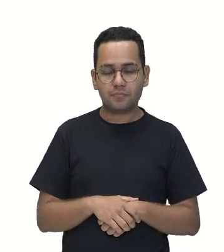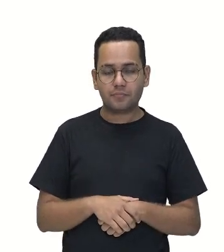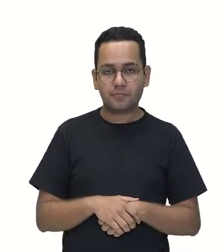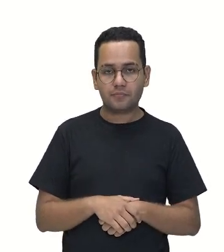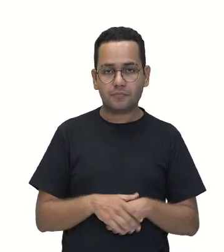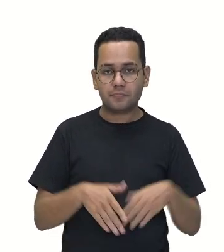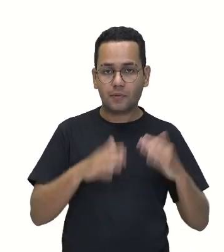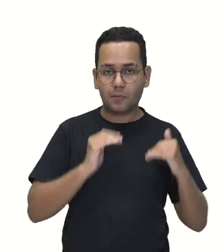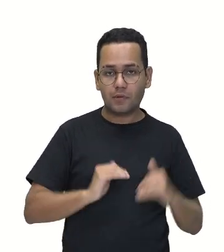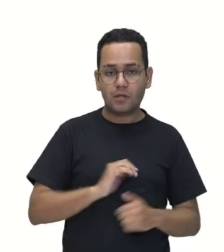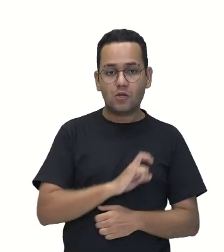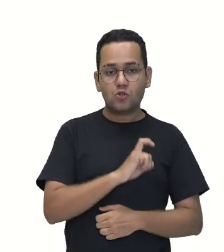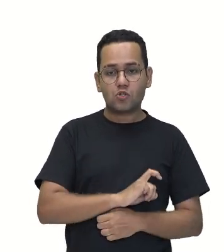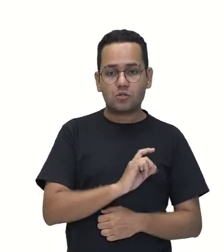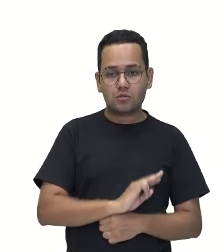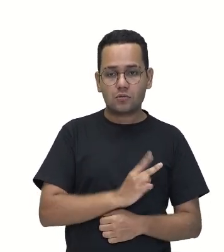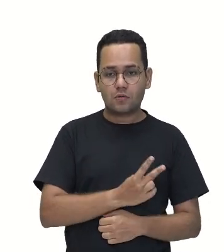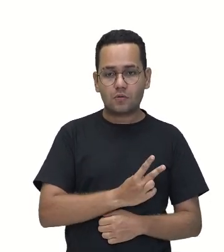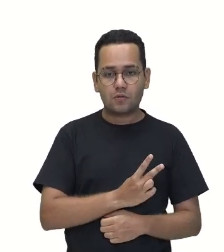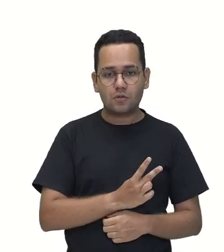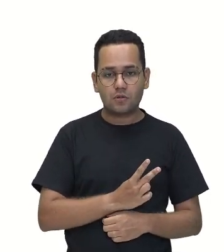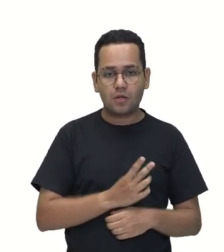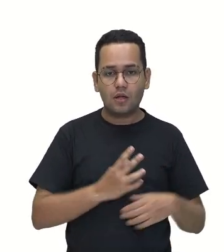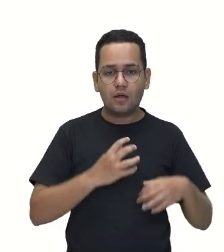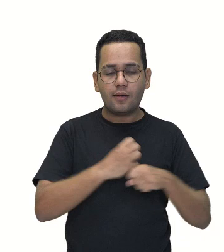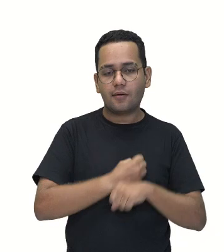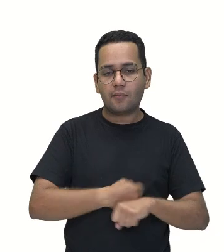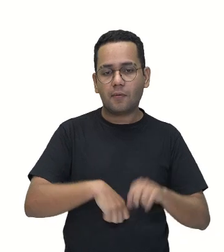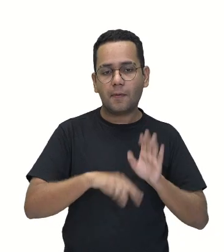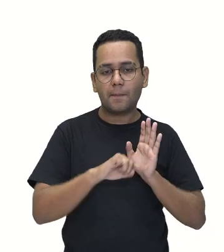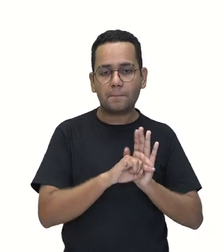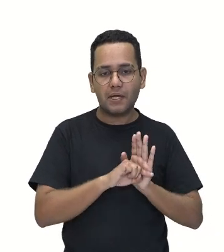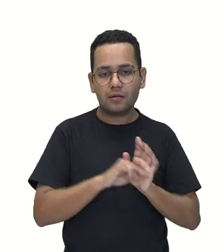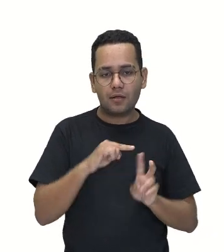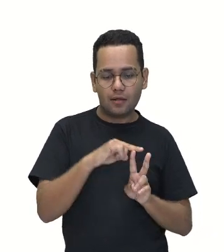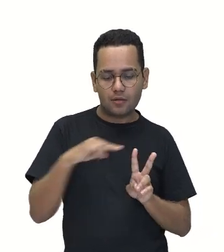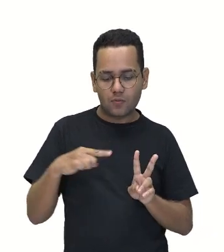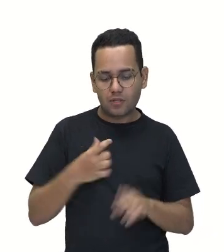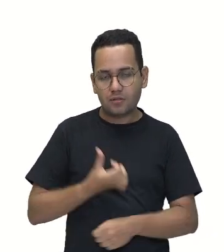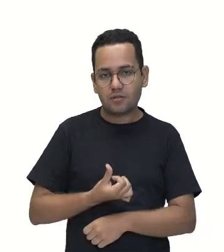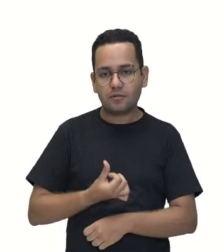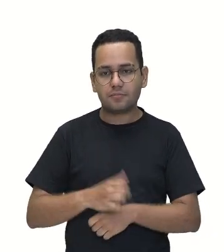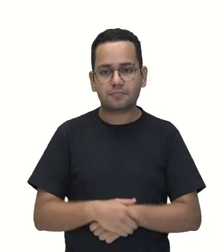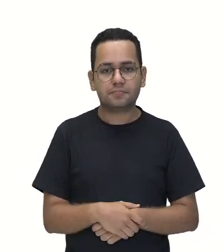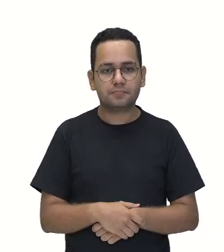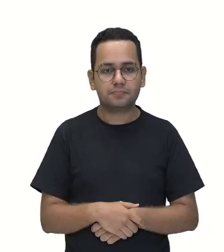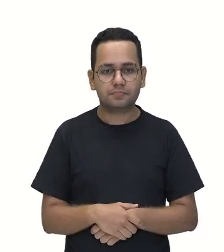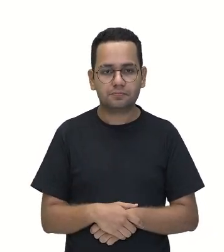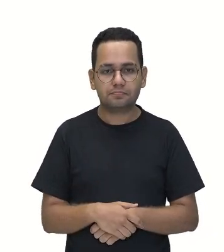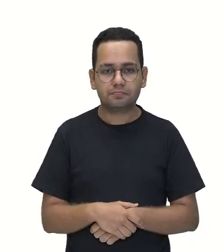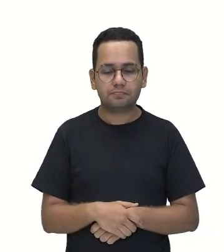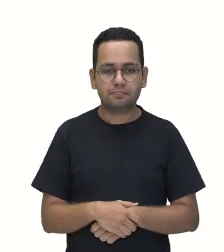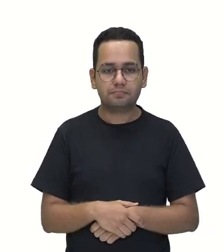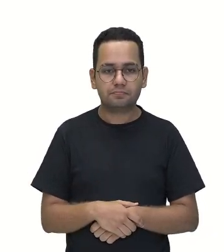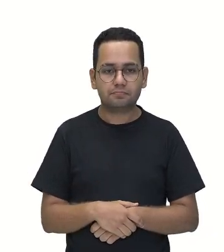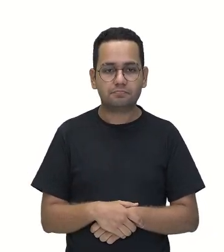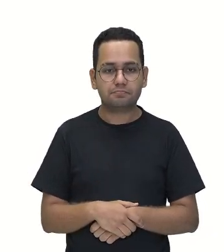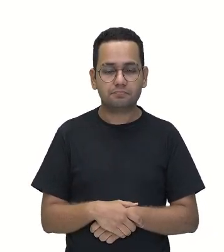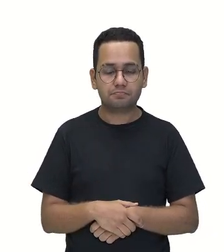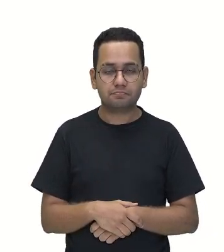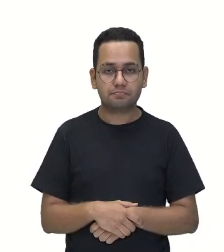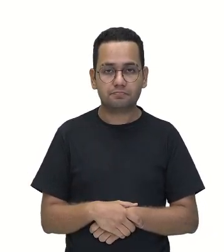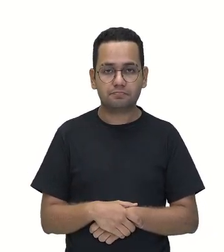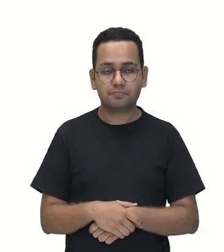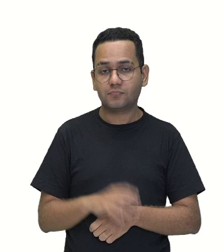X2 É iG a √ qu 6 são as duas Raízes que eu tenho as